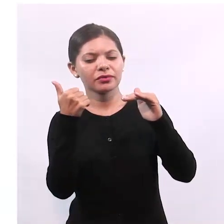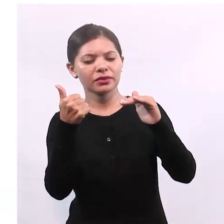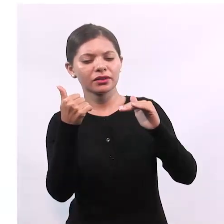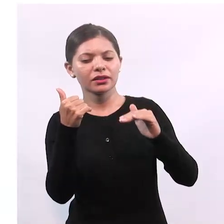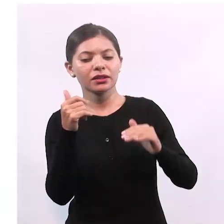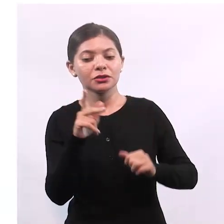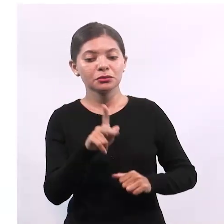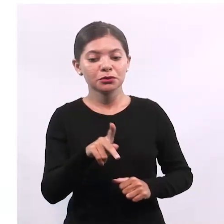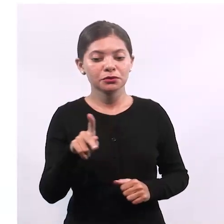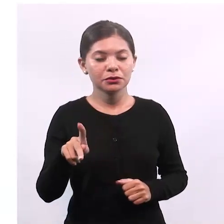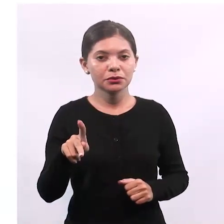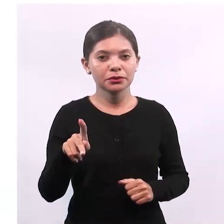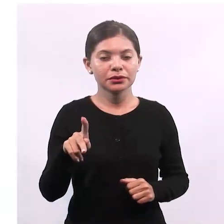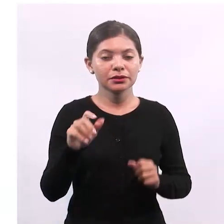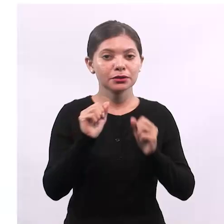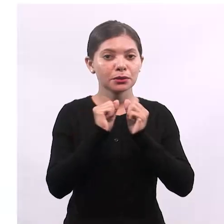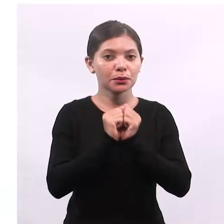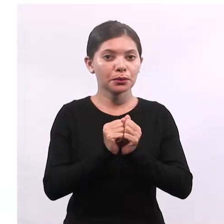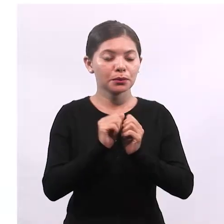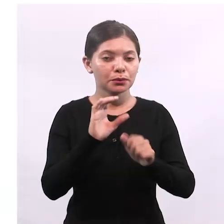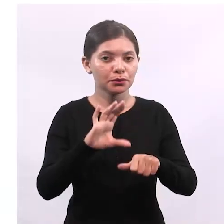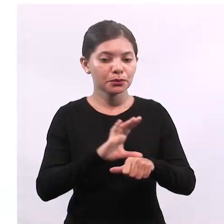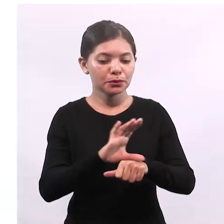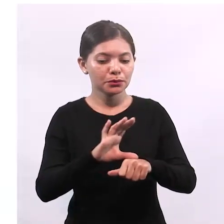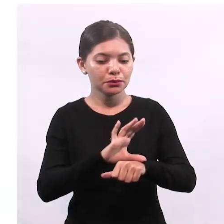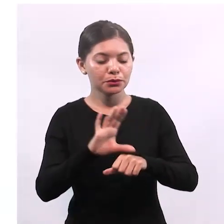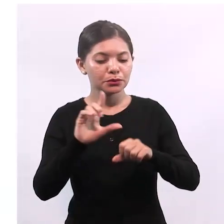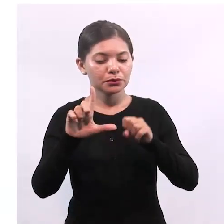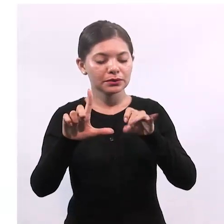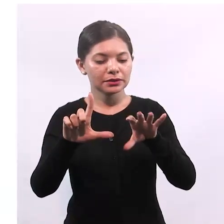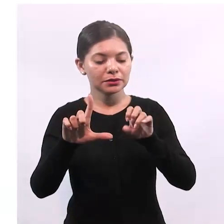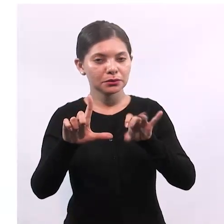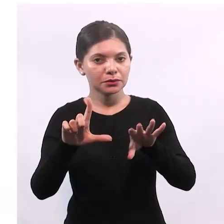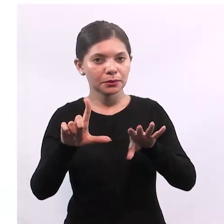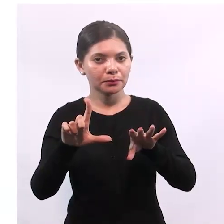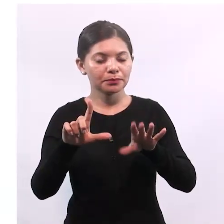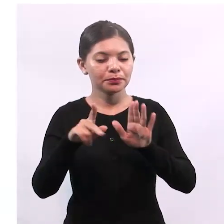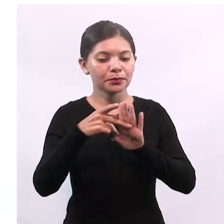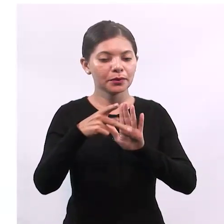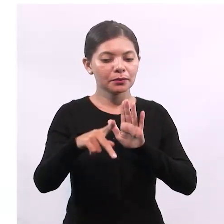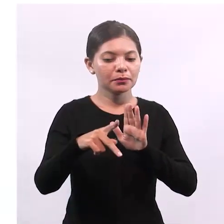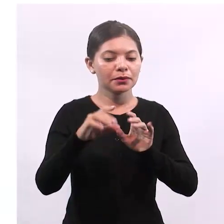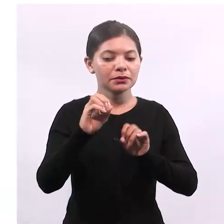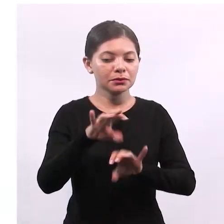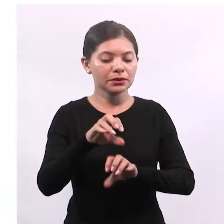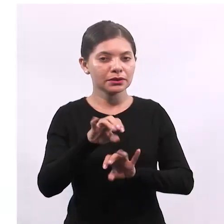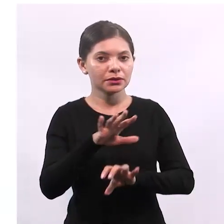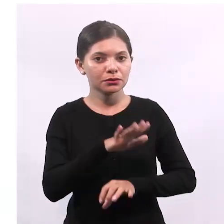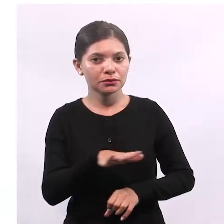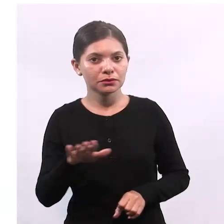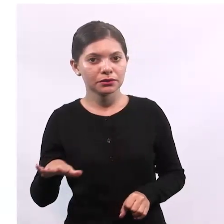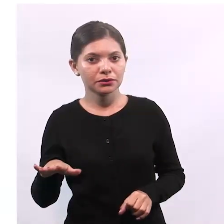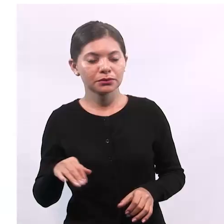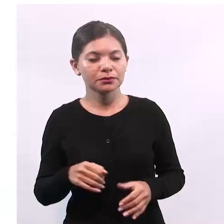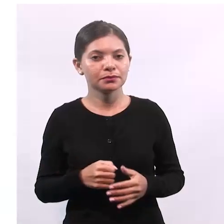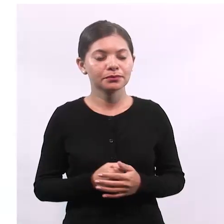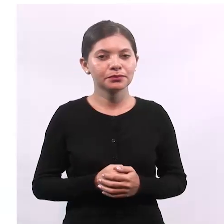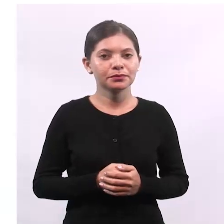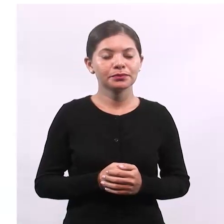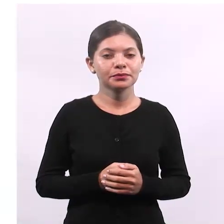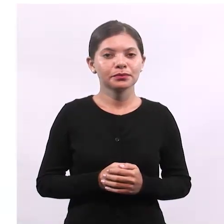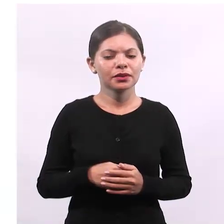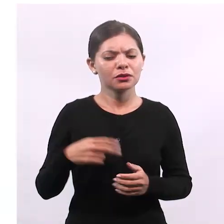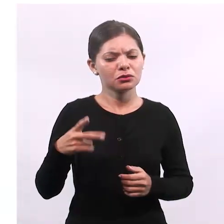de professores com curso completo de licenciatura para educação infantil